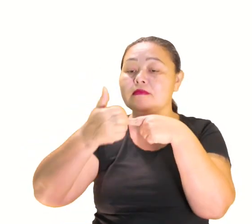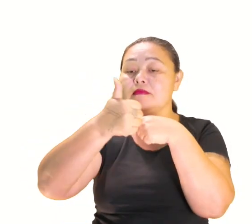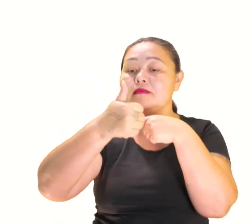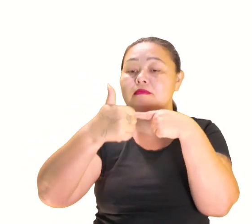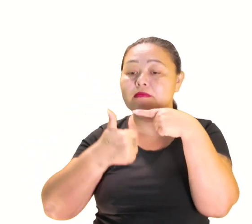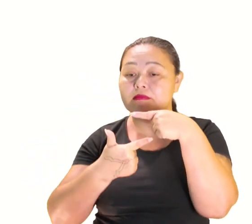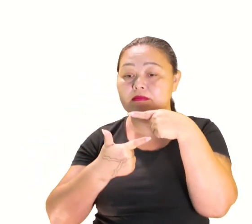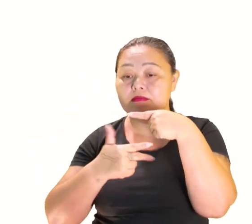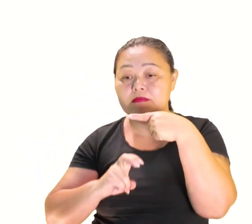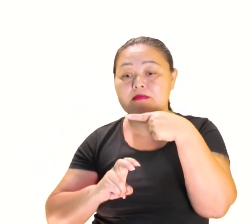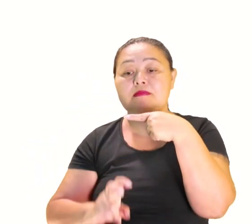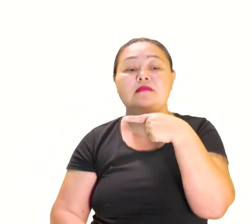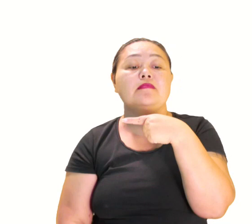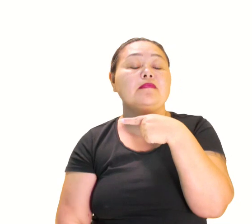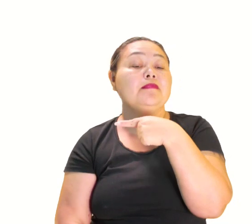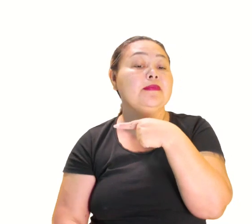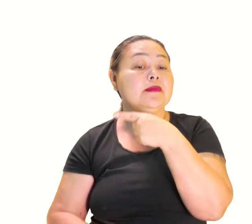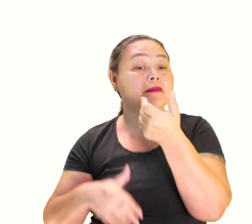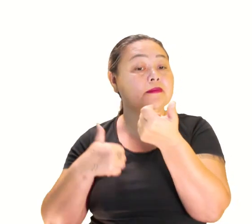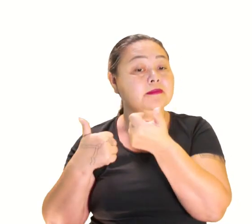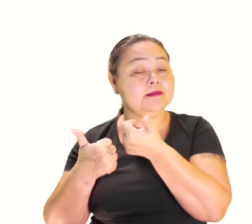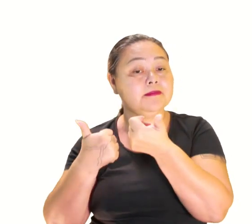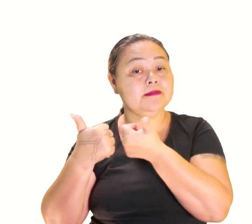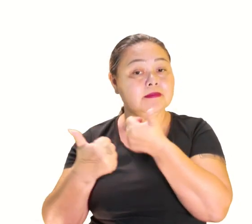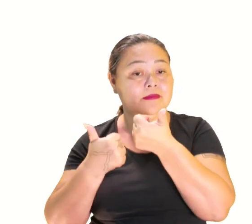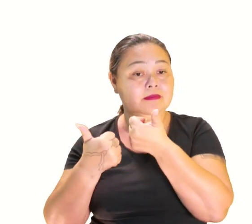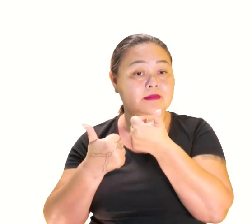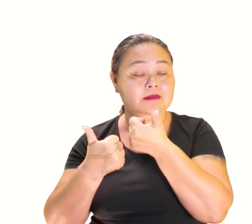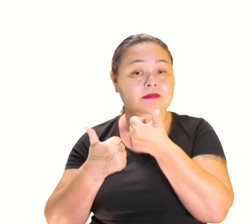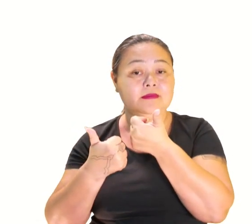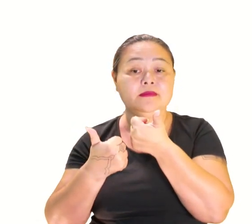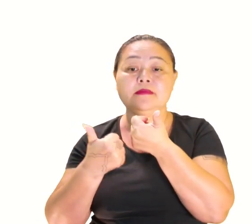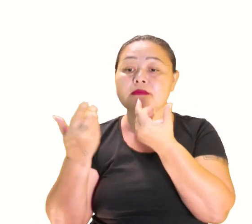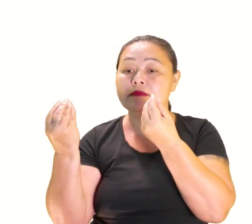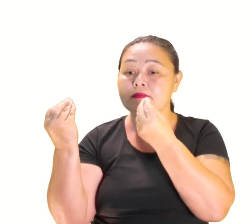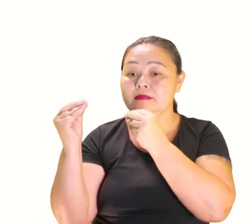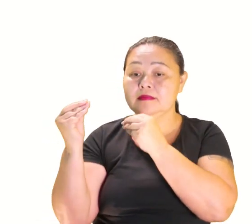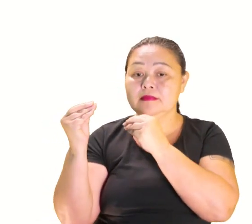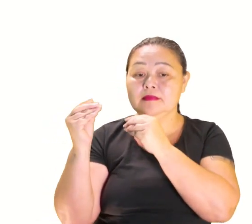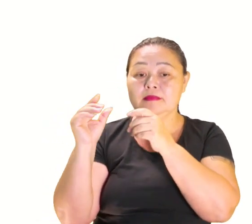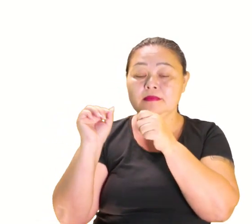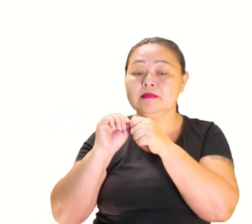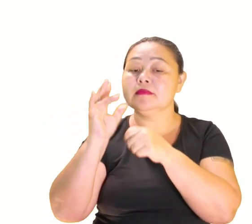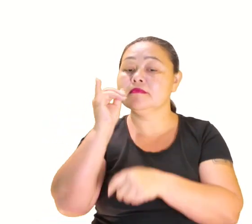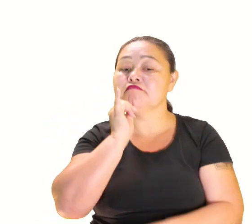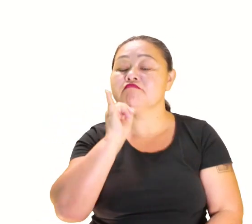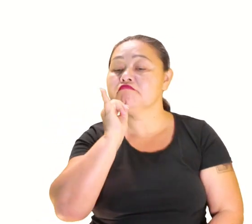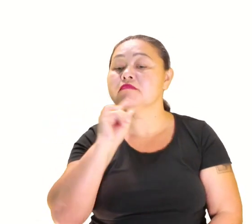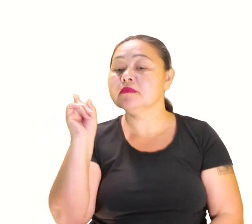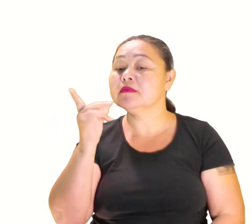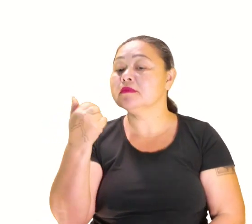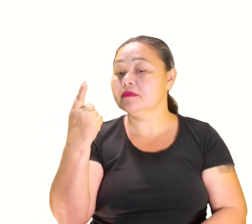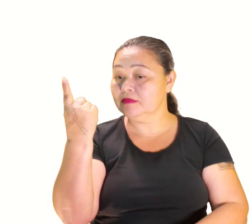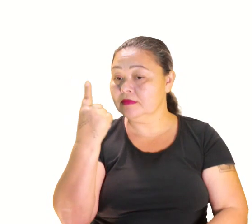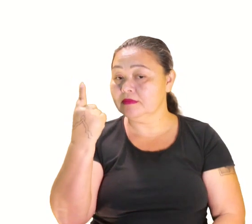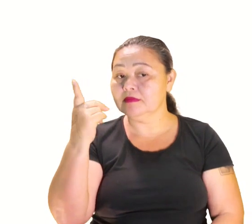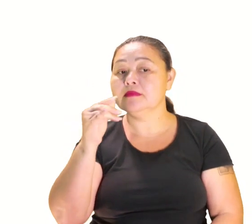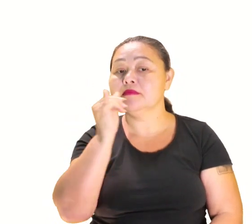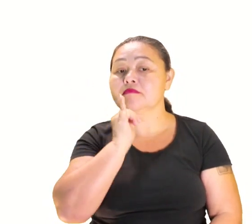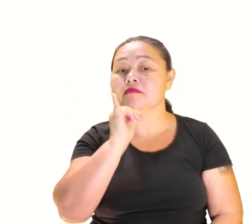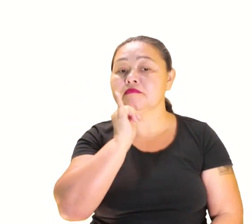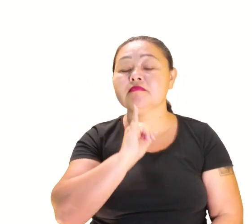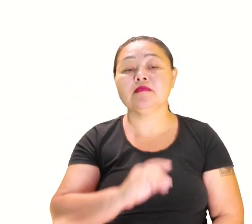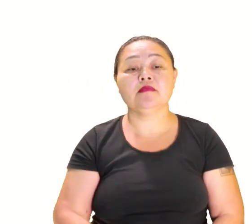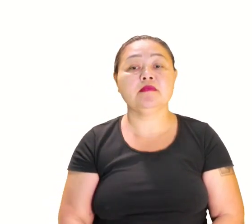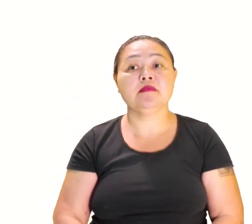ser 1 sobre 25. Beleza. Então, agora a gente pode já de cara... Esse aqui a gente fez um exemplo só da primeira, tá? Olha aqui, só da